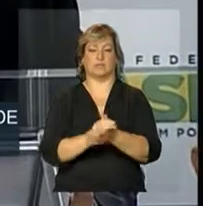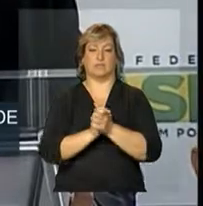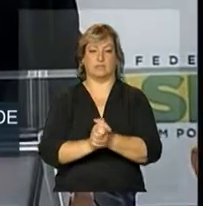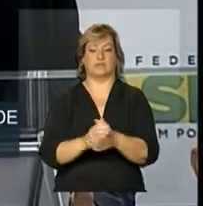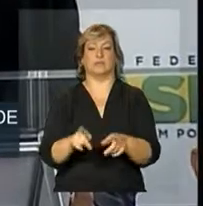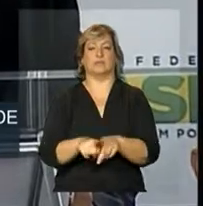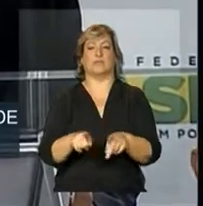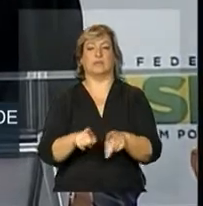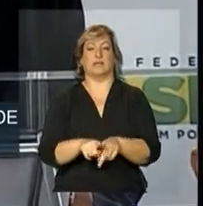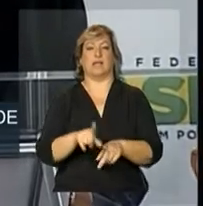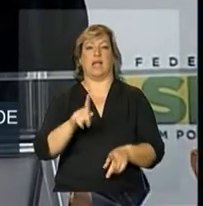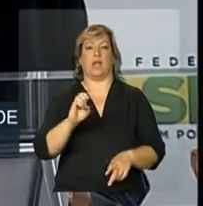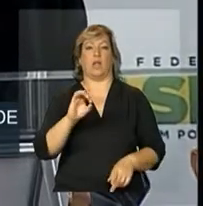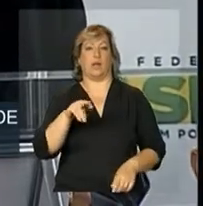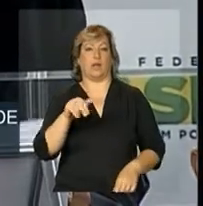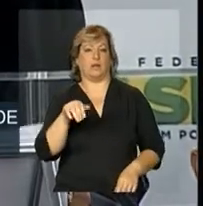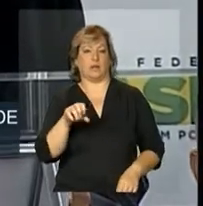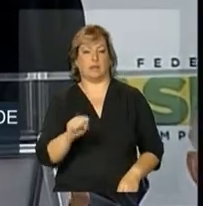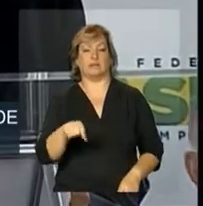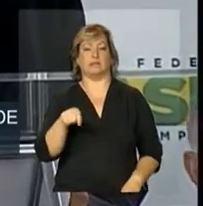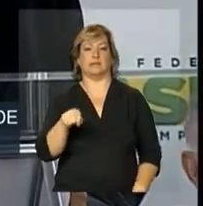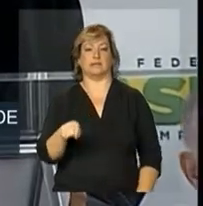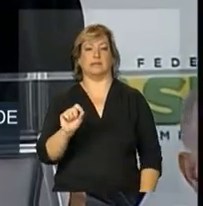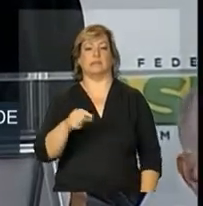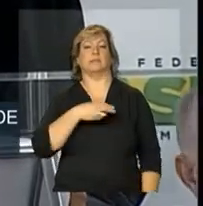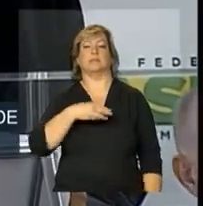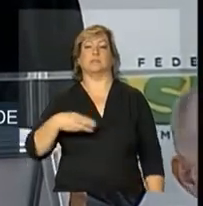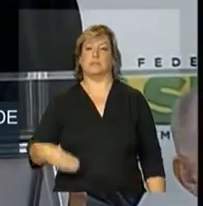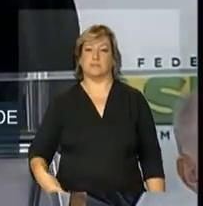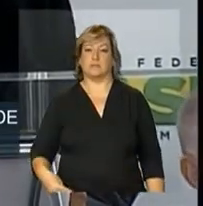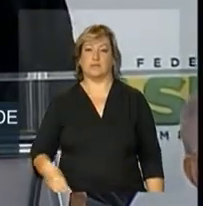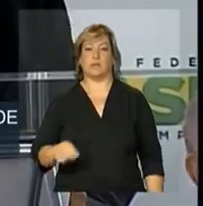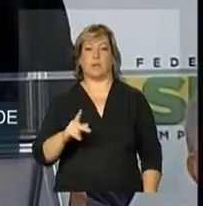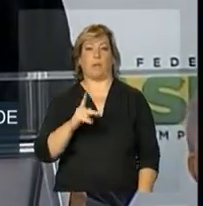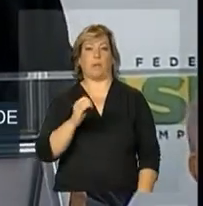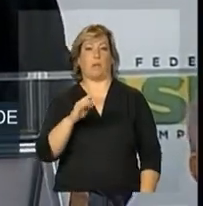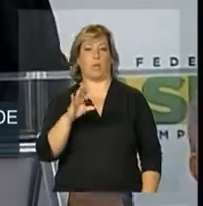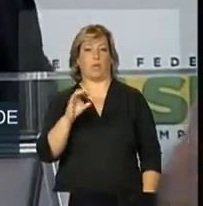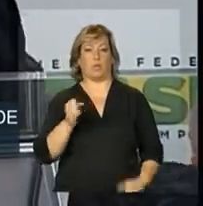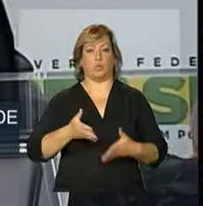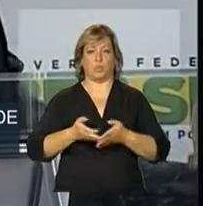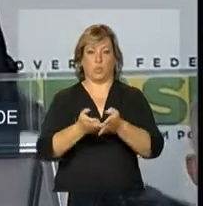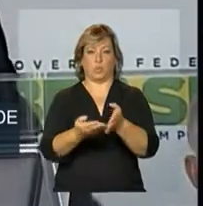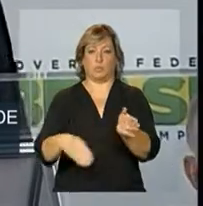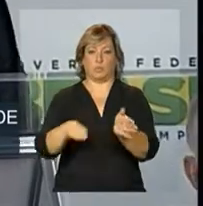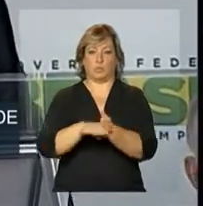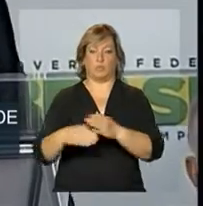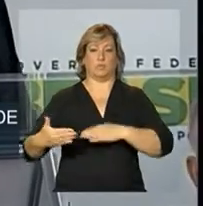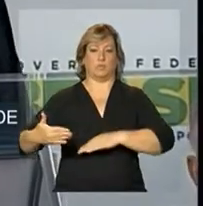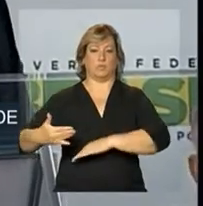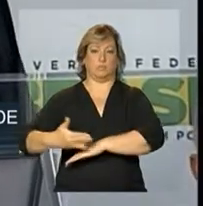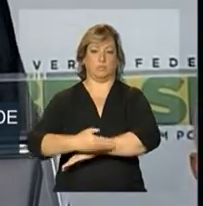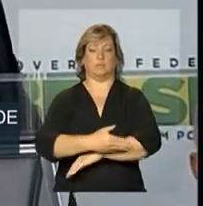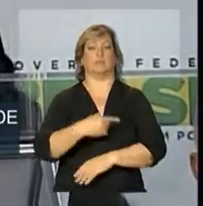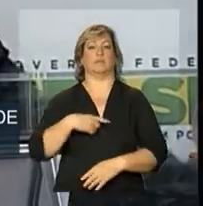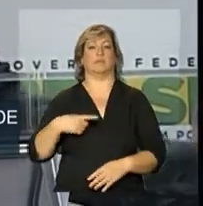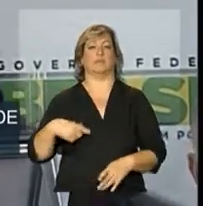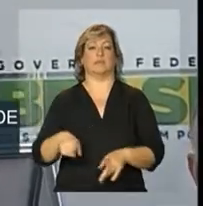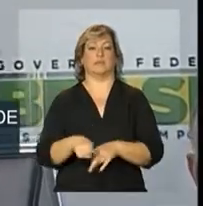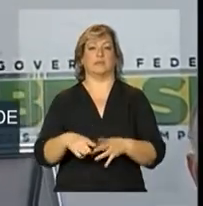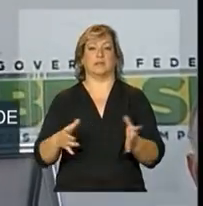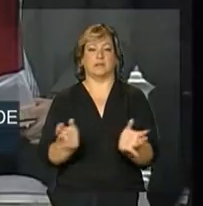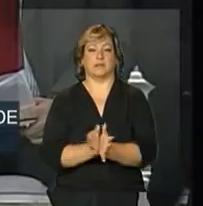Excelentíssimo senhor Leonas Cristino, ministro dos Portos, grande parceiro,